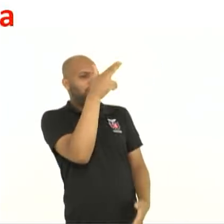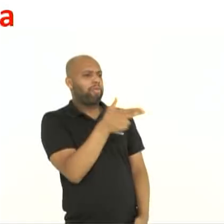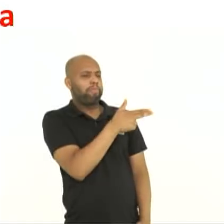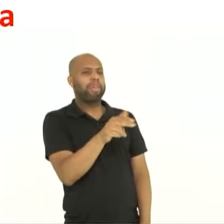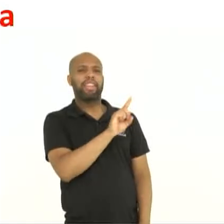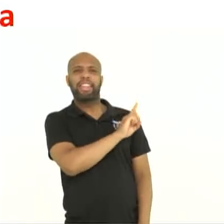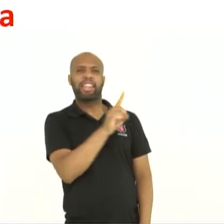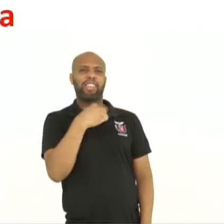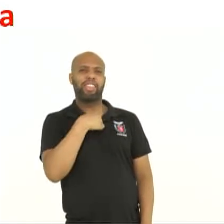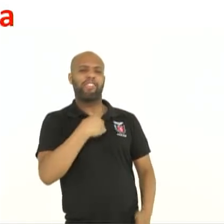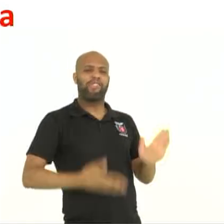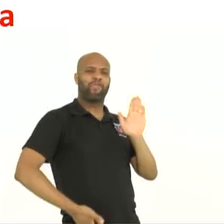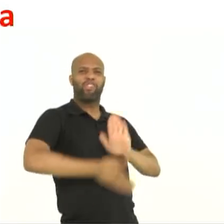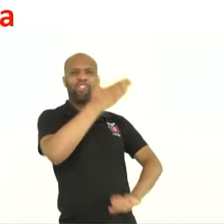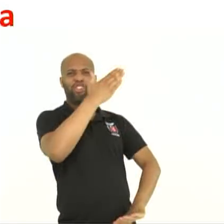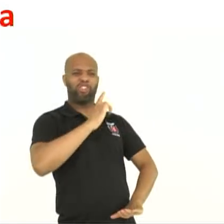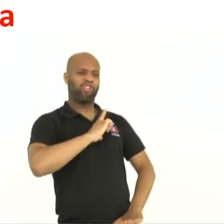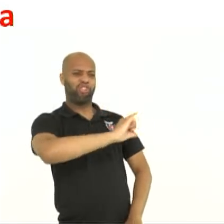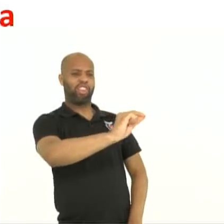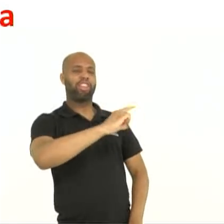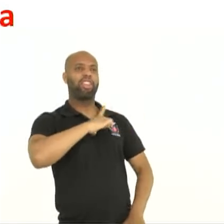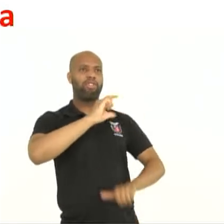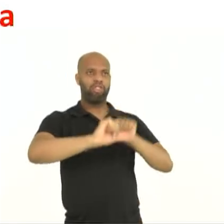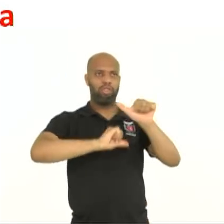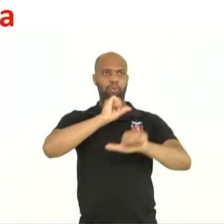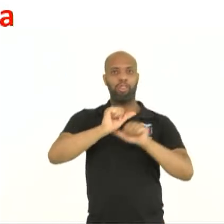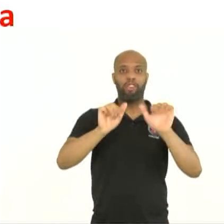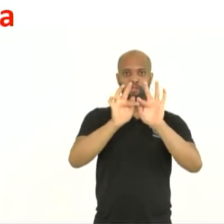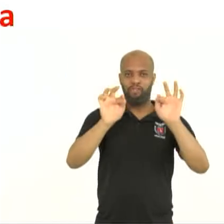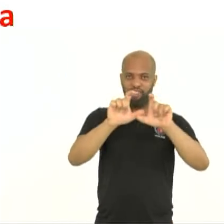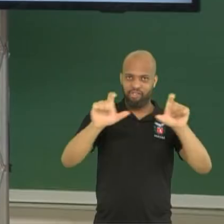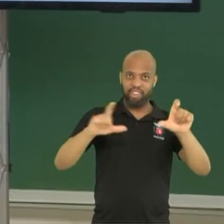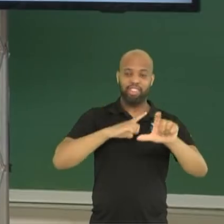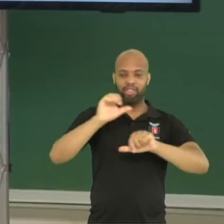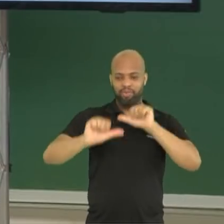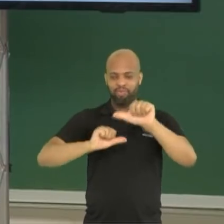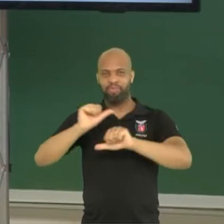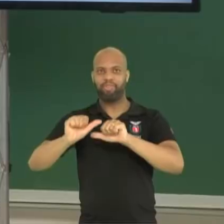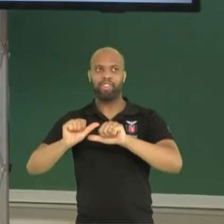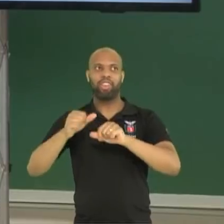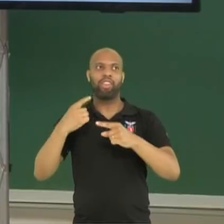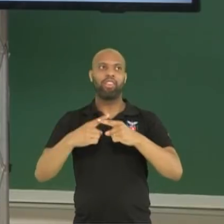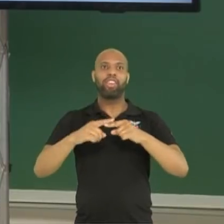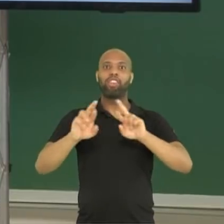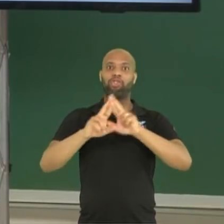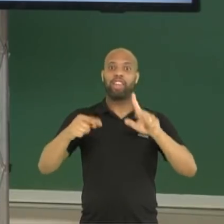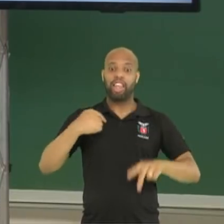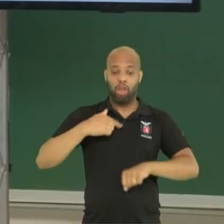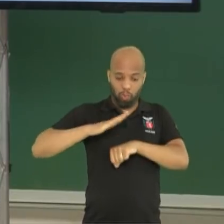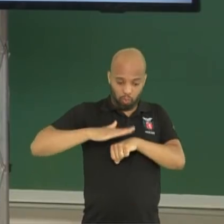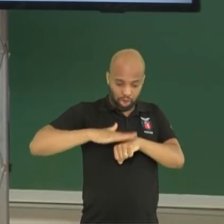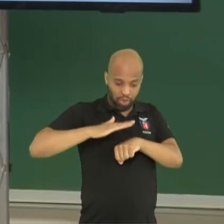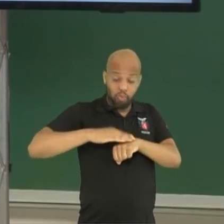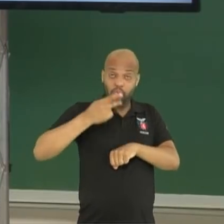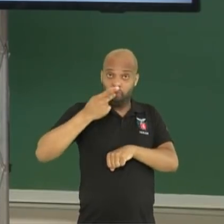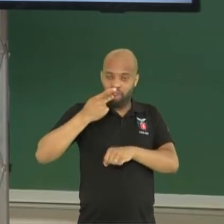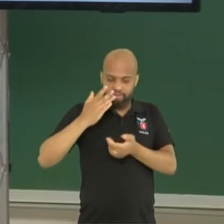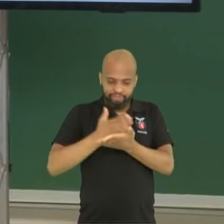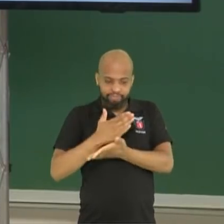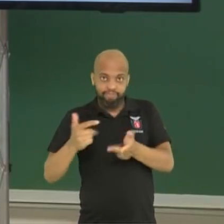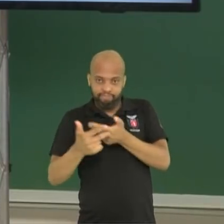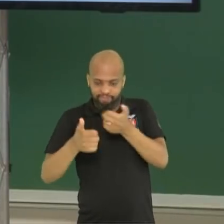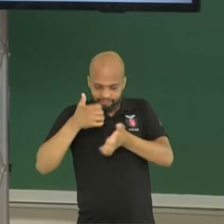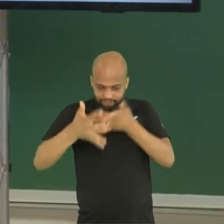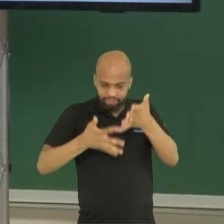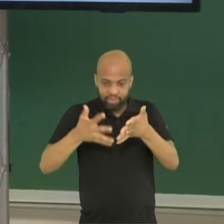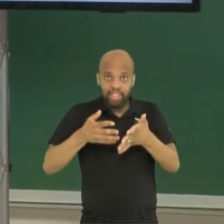escapuli. Vocês repararam que eu tive que modificar aqui uma frase, né? Então, é diferente de eu mesmo falar algo